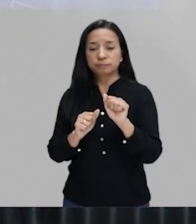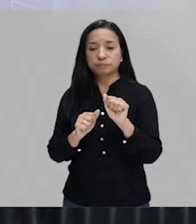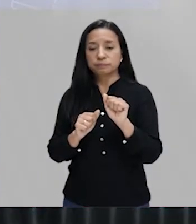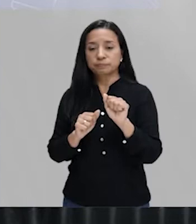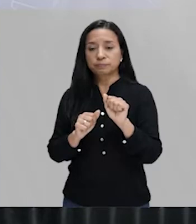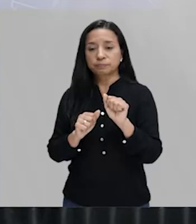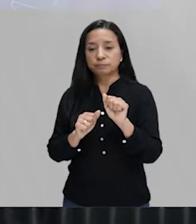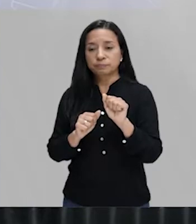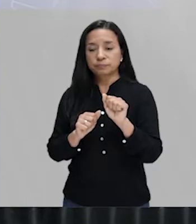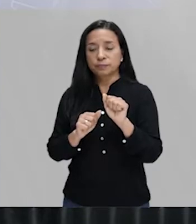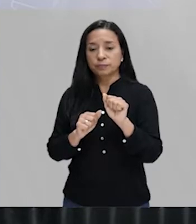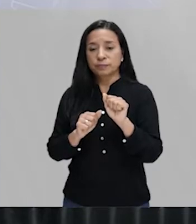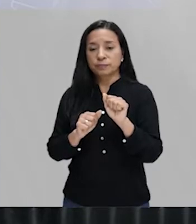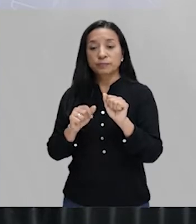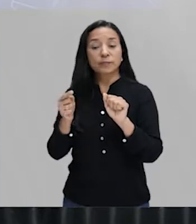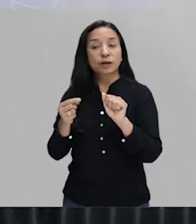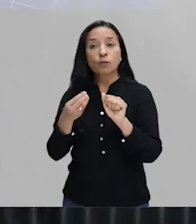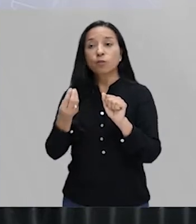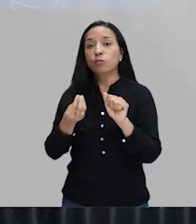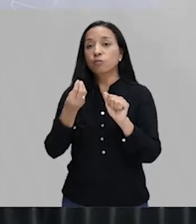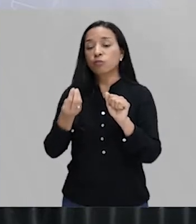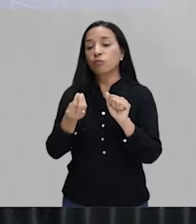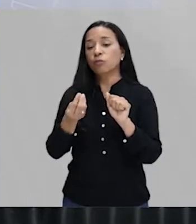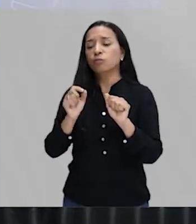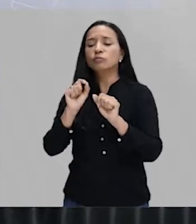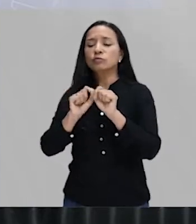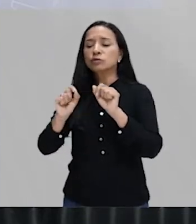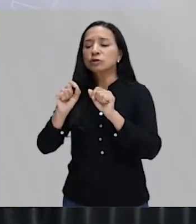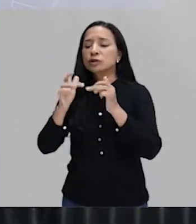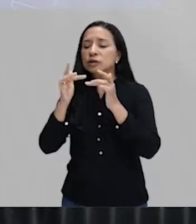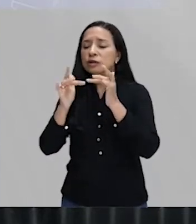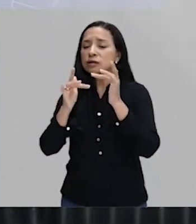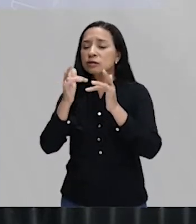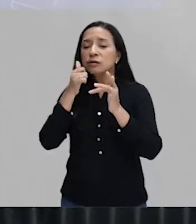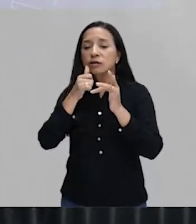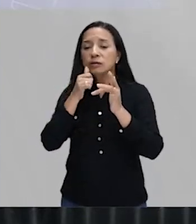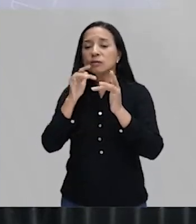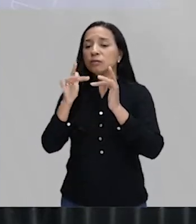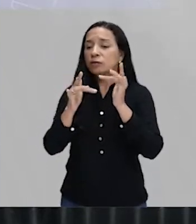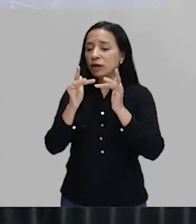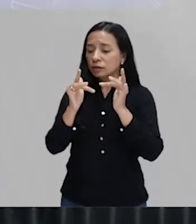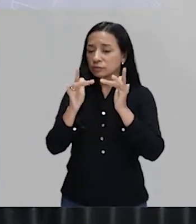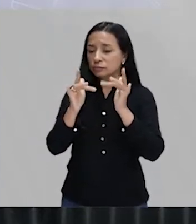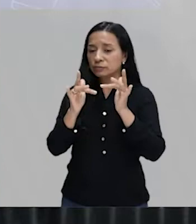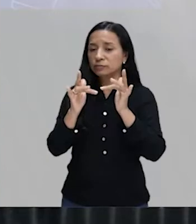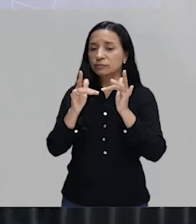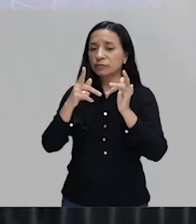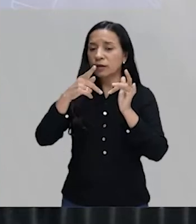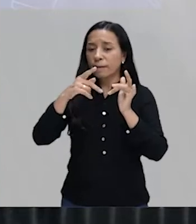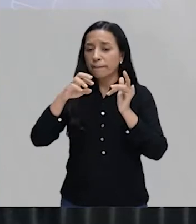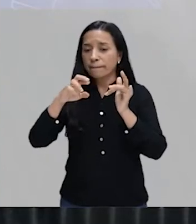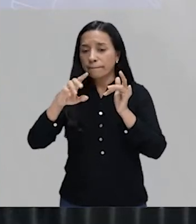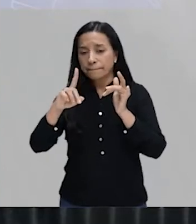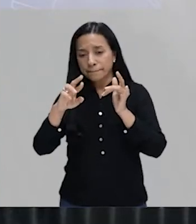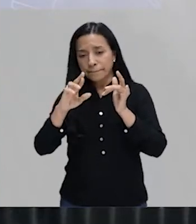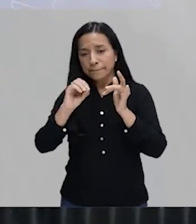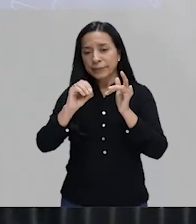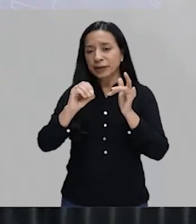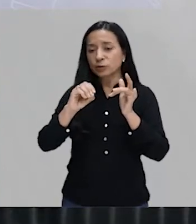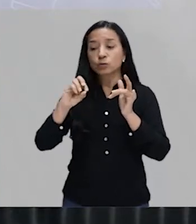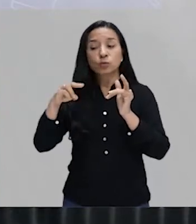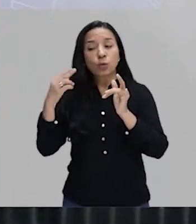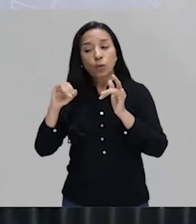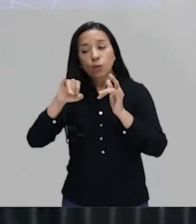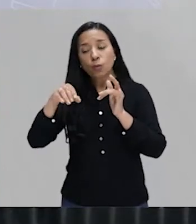Pedro está com a sua namorada. De quem que é a namorada? É do Pedro ou é do João? Vocês conseguem compreender de quem que